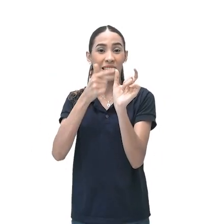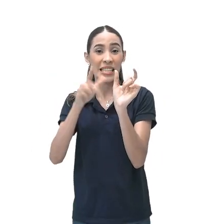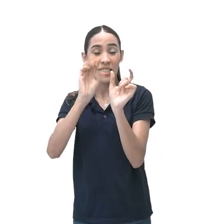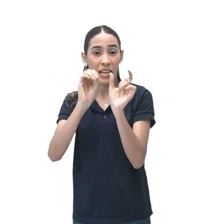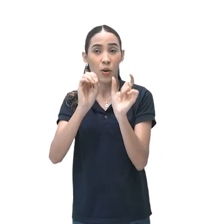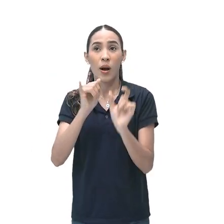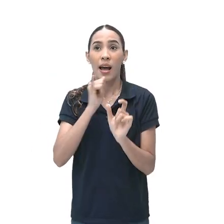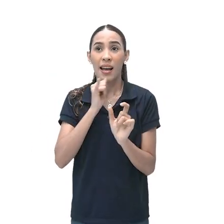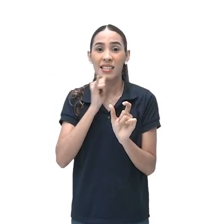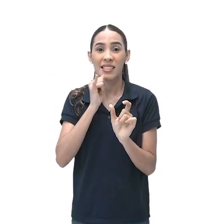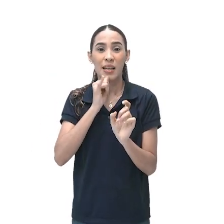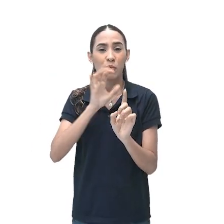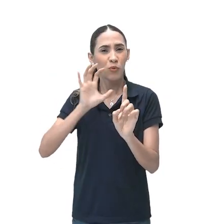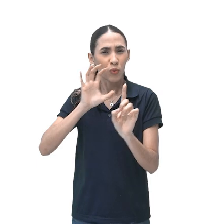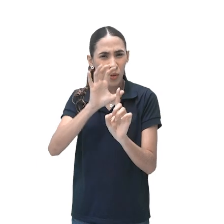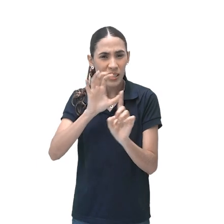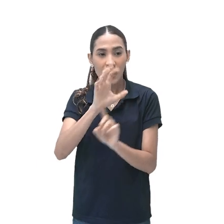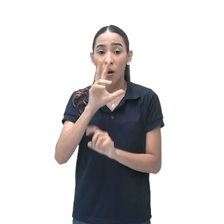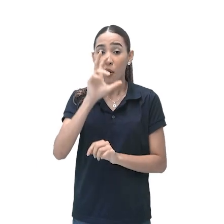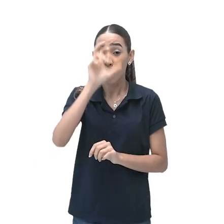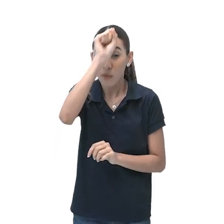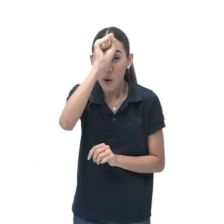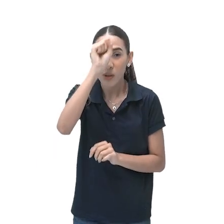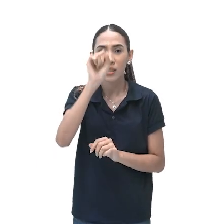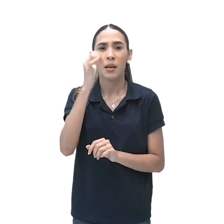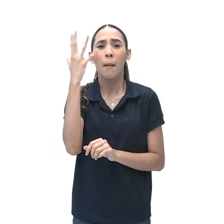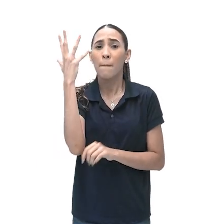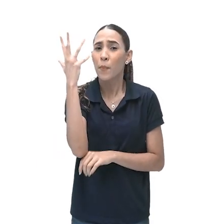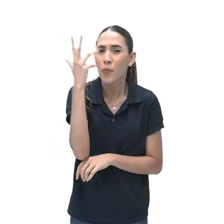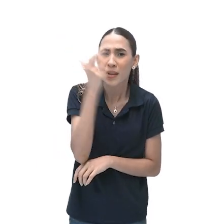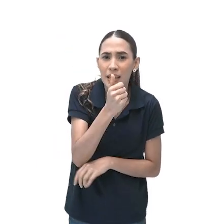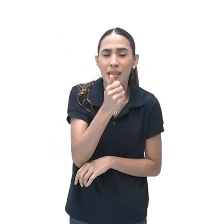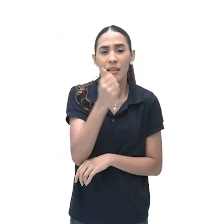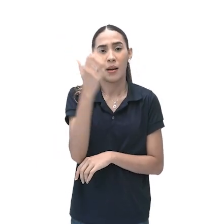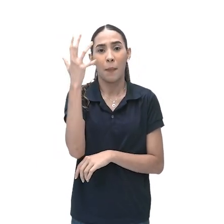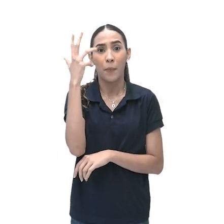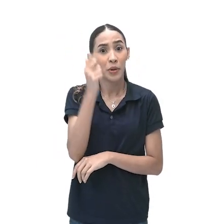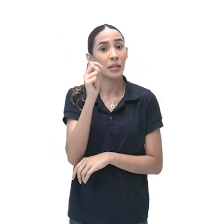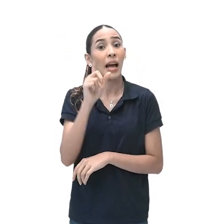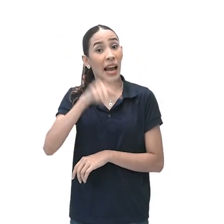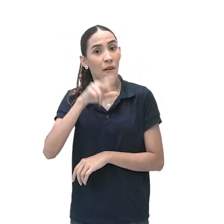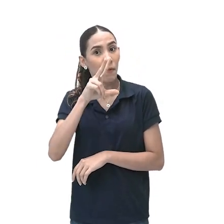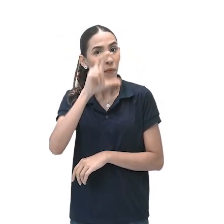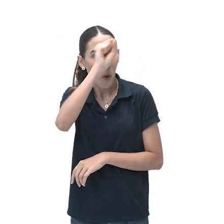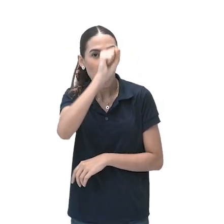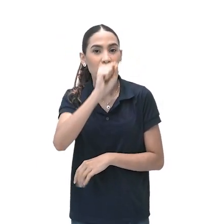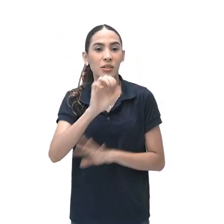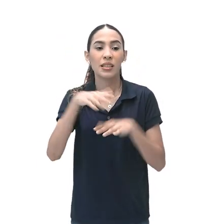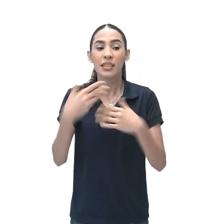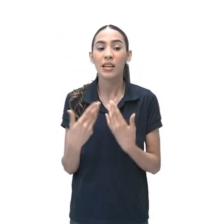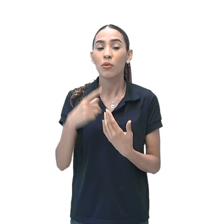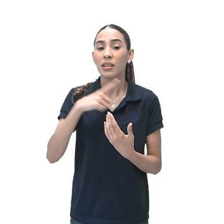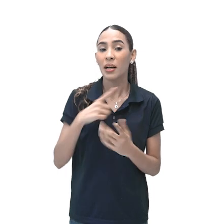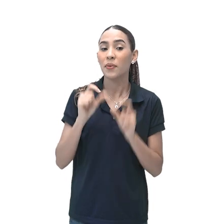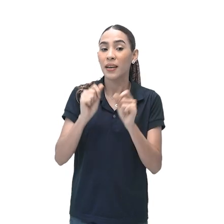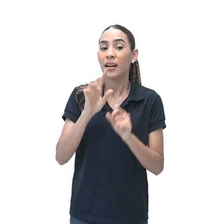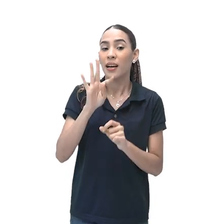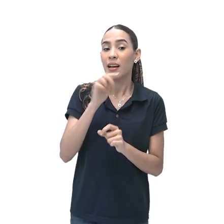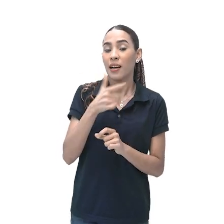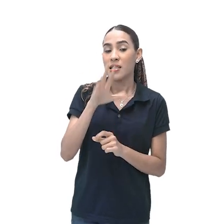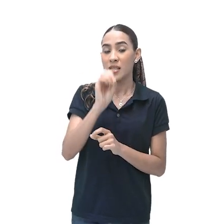tão intensifica essa ideia de beleza, intensifica a ideia de beleza da vida. Então, eu tenho aqui o